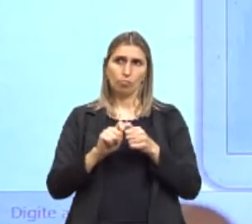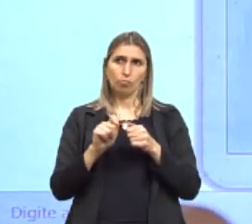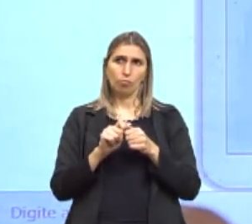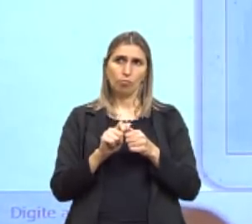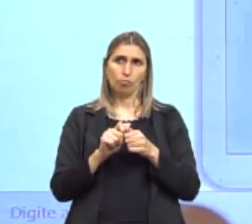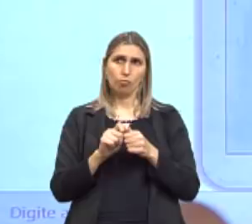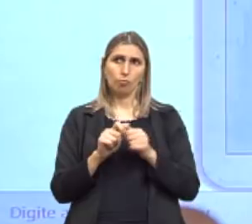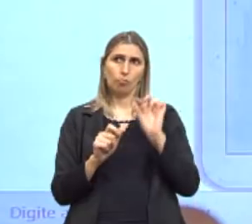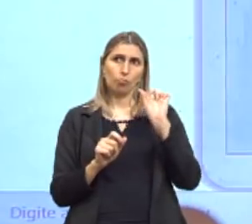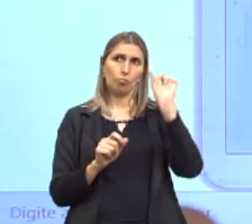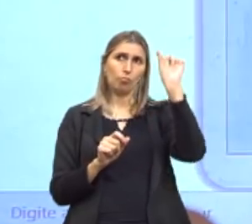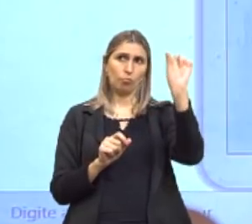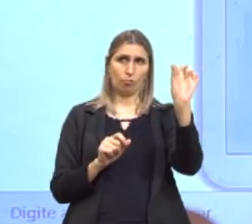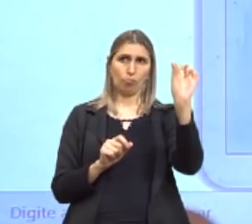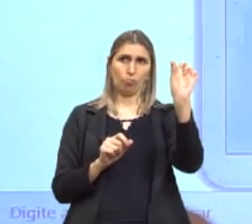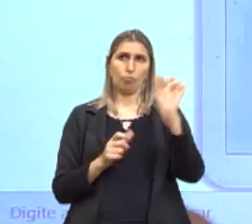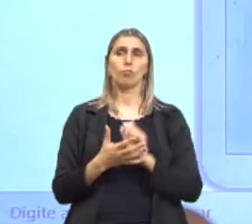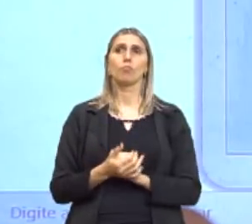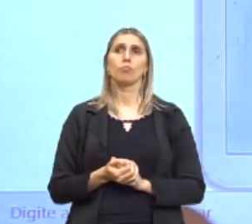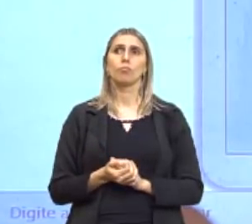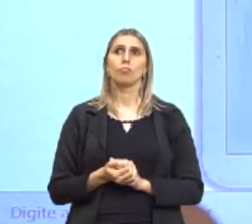exemplo, se eu colocar aqui, ó,